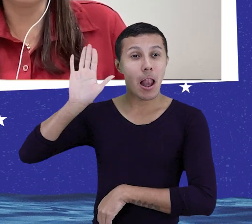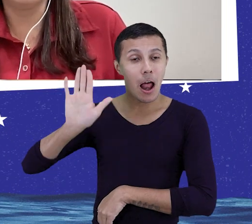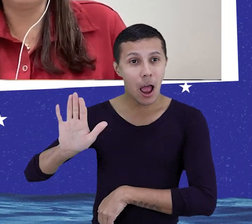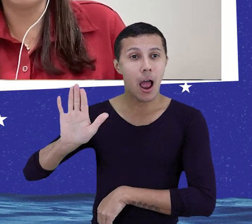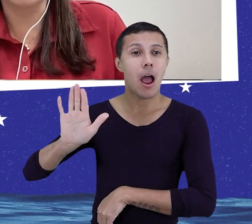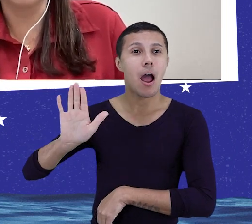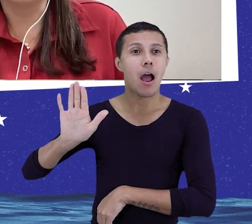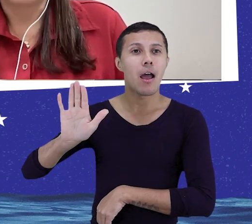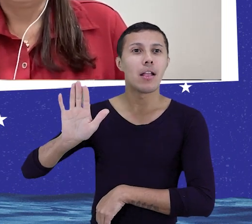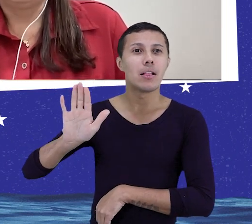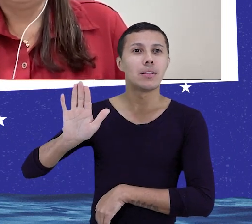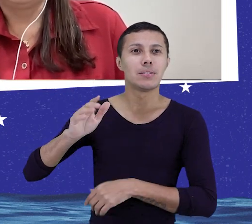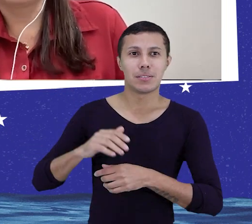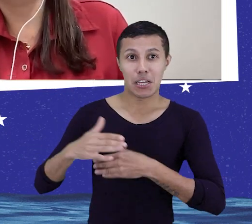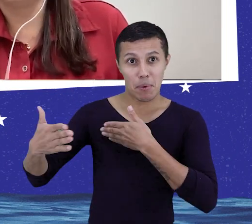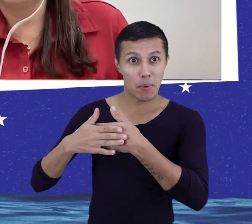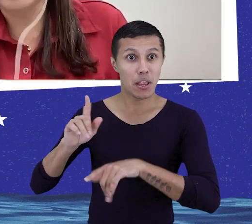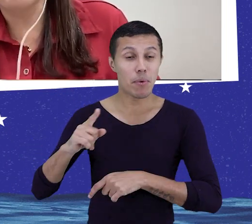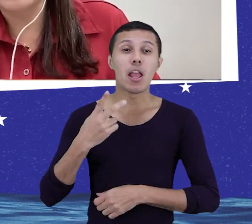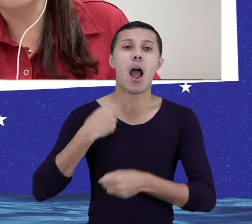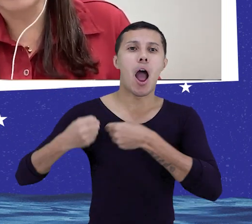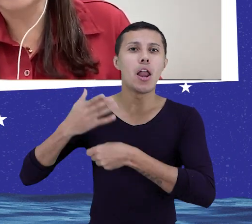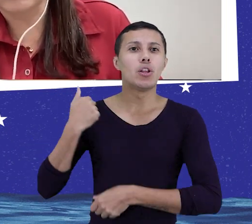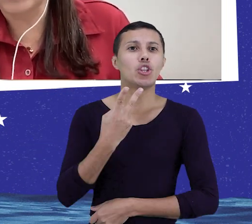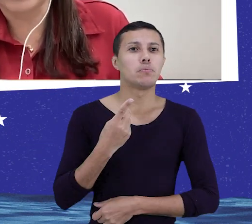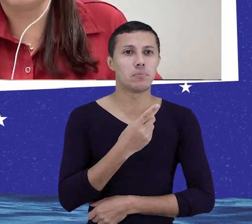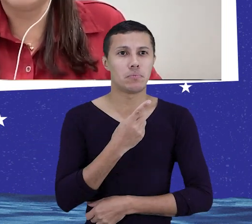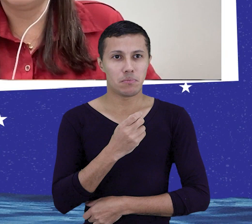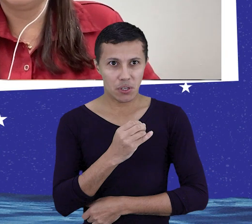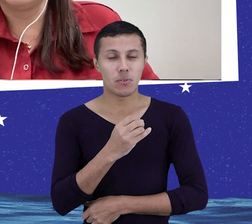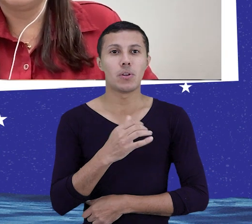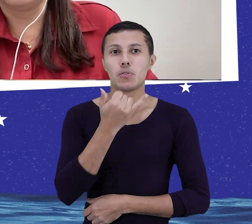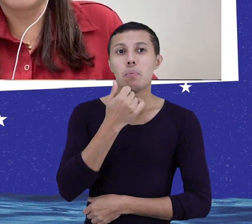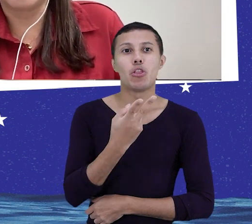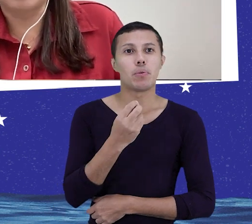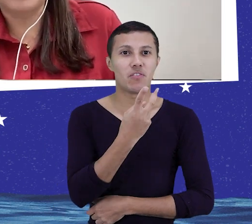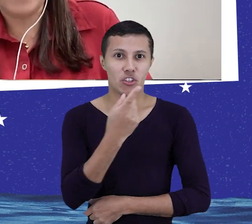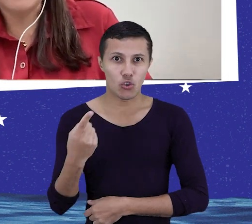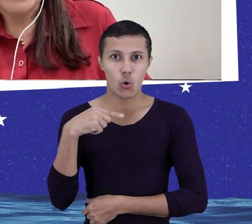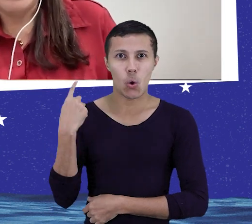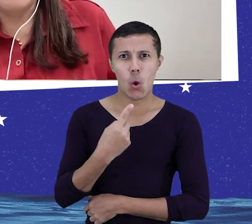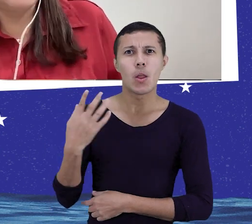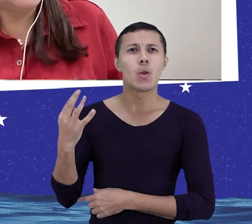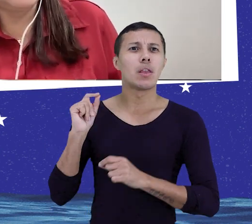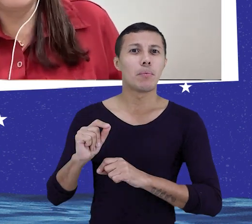Em 2021, conhecendo um pouquinho mais o nosso ecossistema, né, daqui do Amapá,